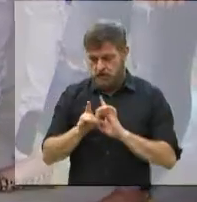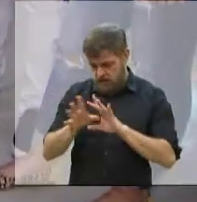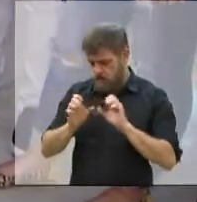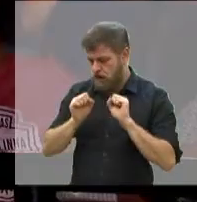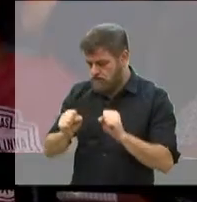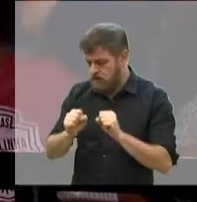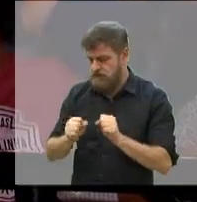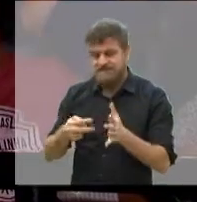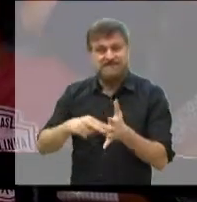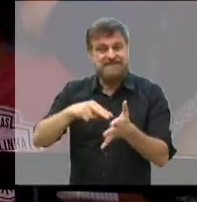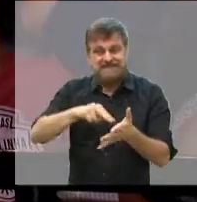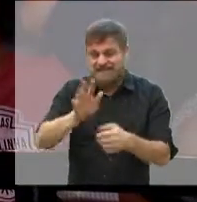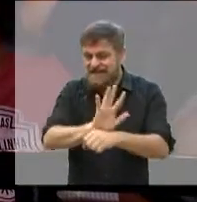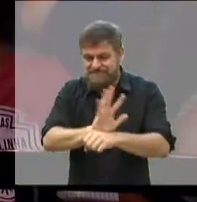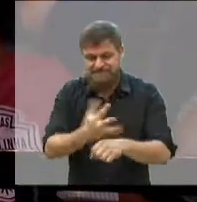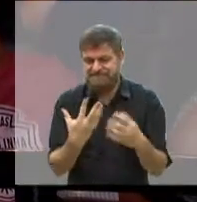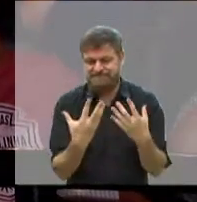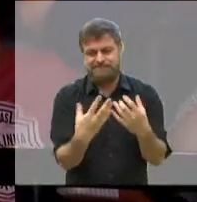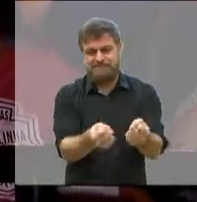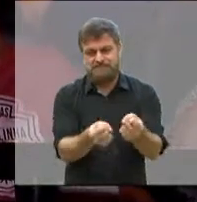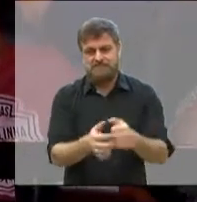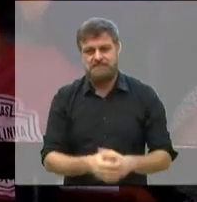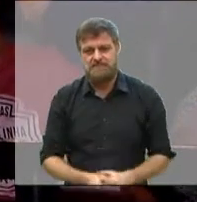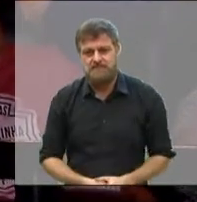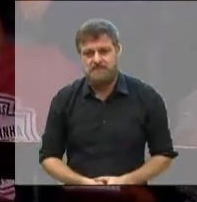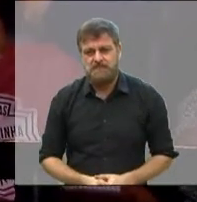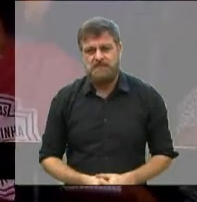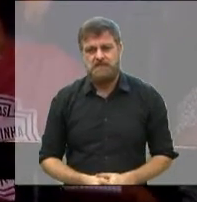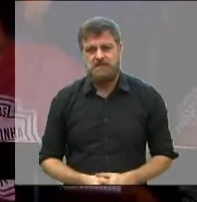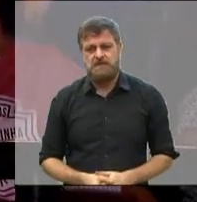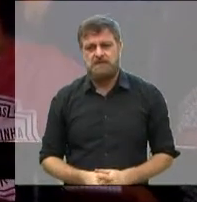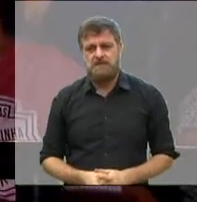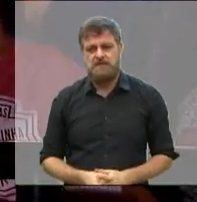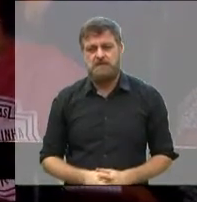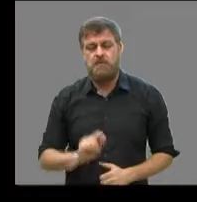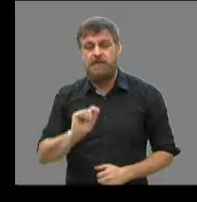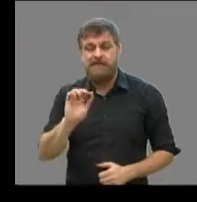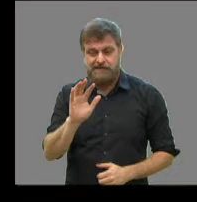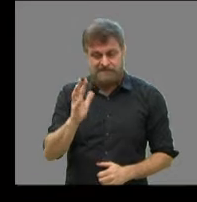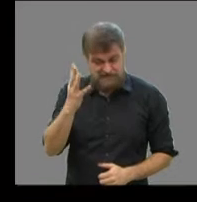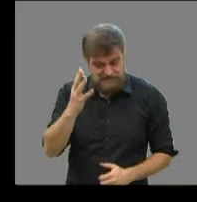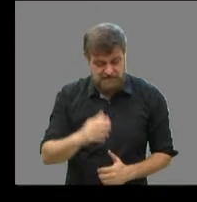não significa que o cinema também vai autorizar. Aí